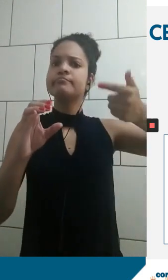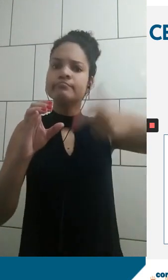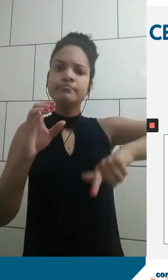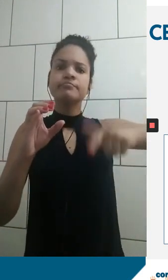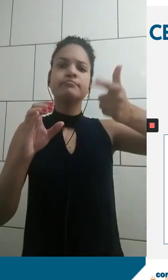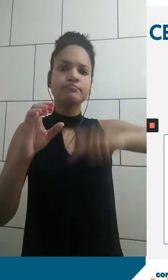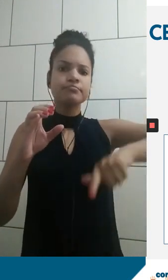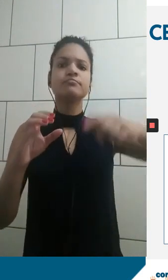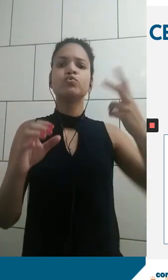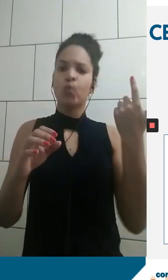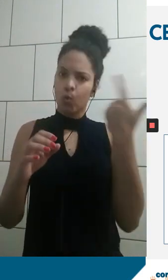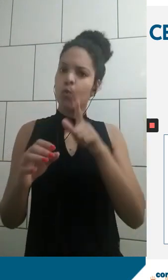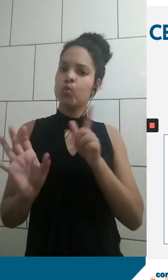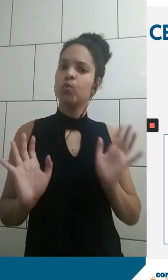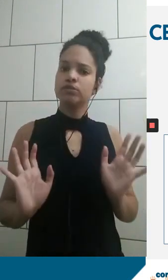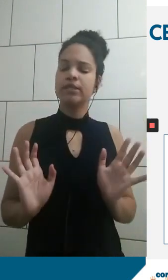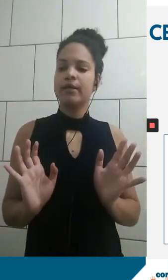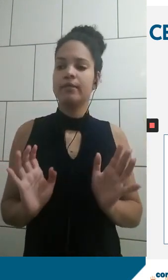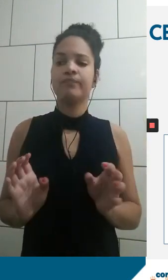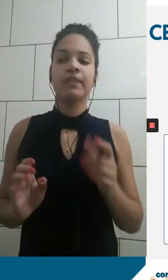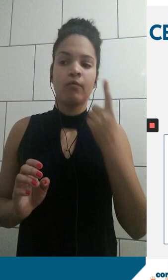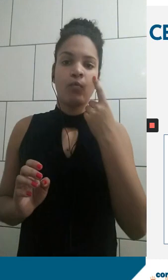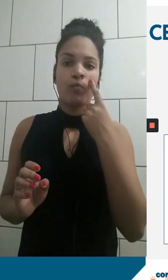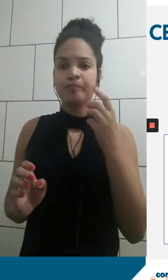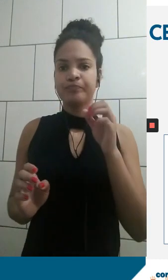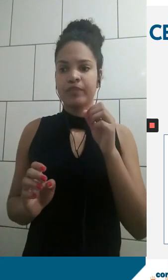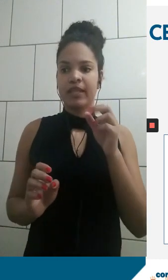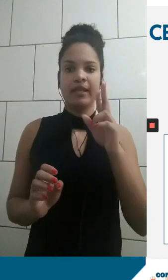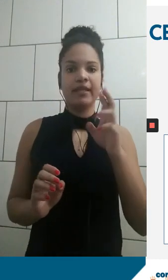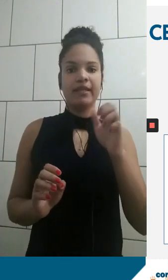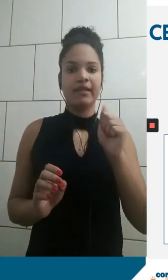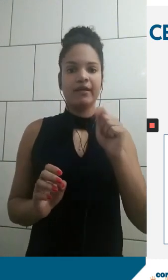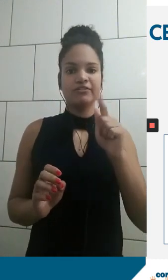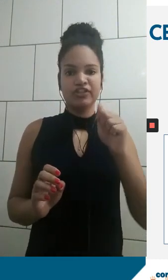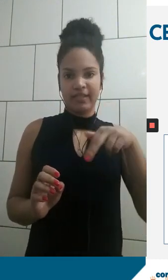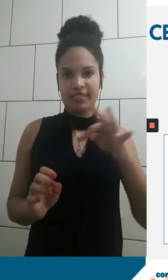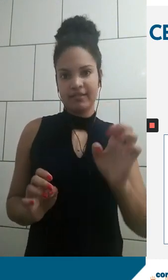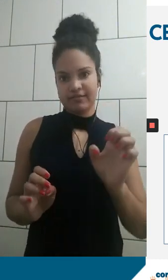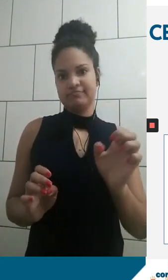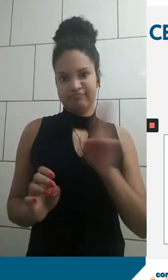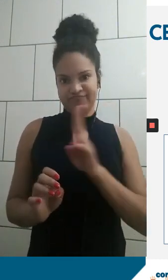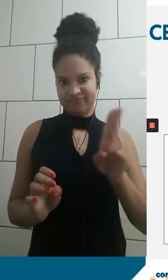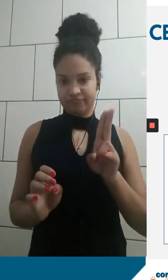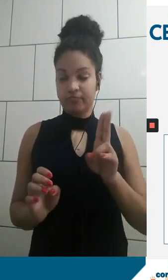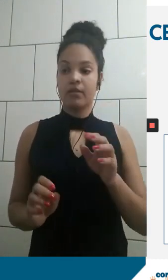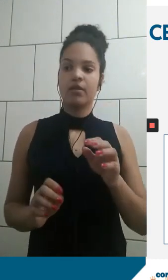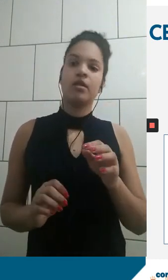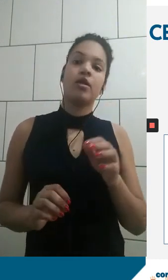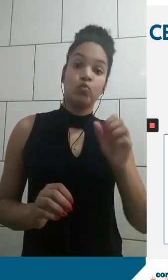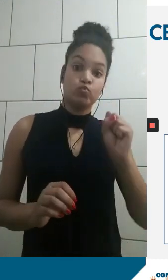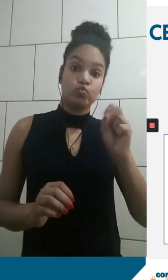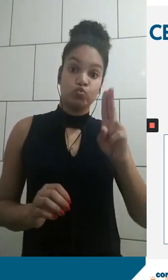os reagentes da reação. Então, reagentes são os substratos, voltando, né? Se une